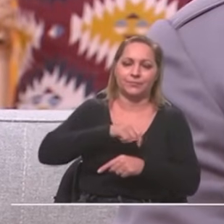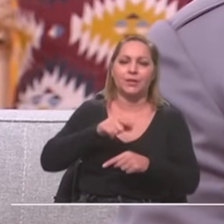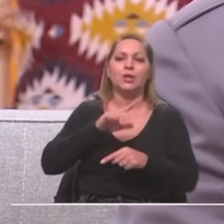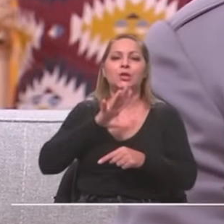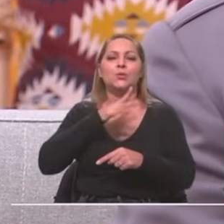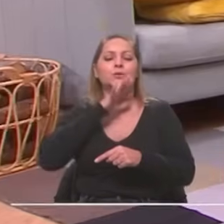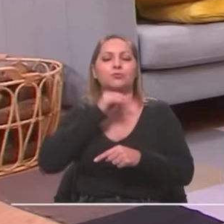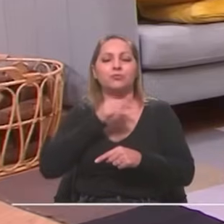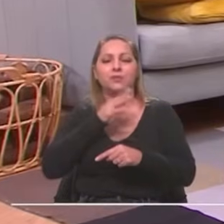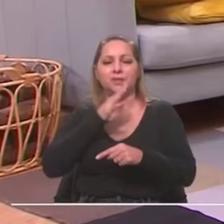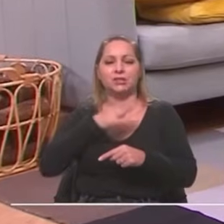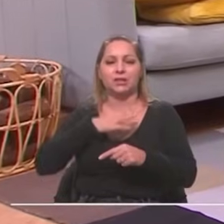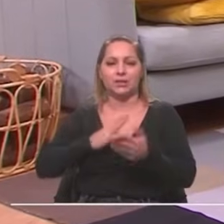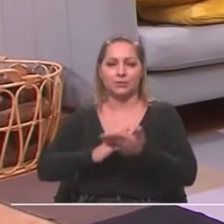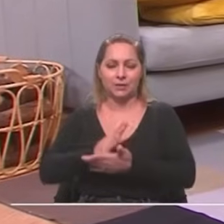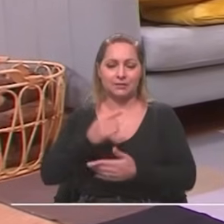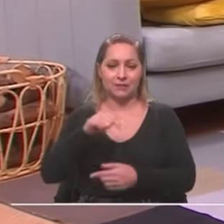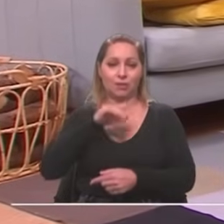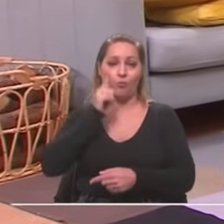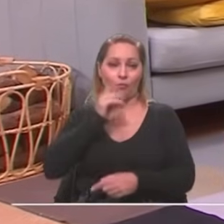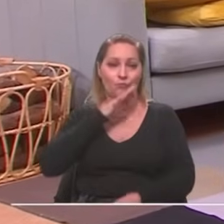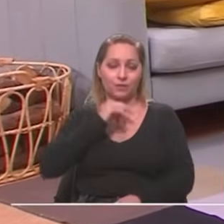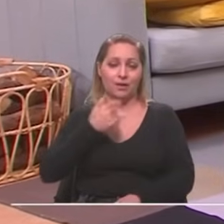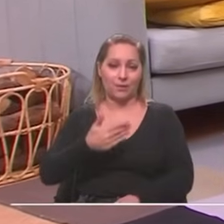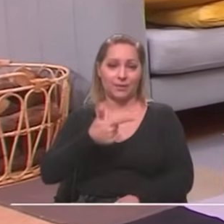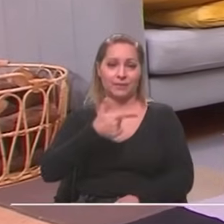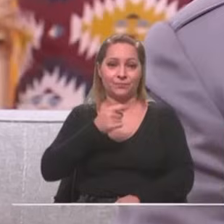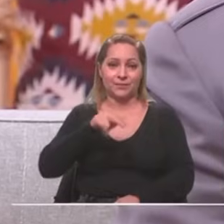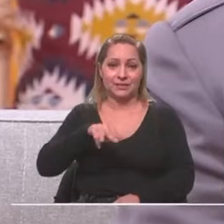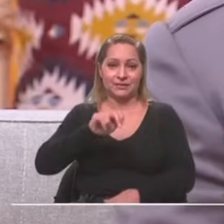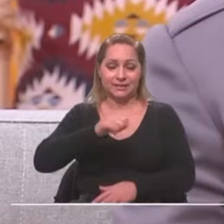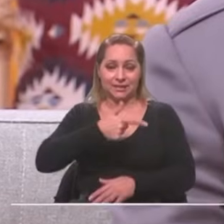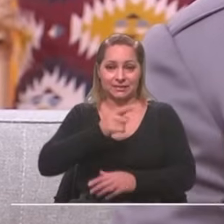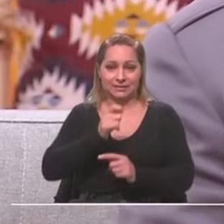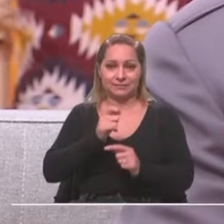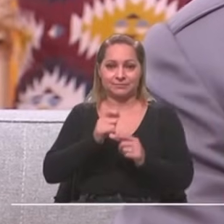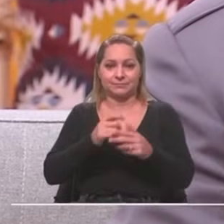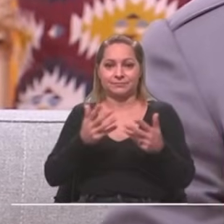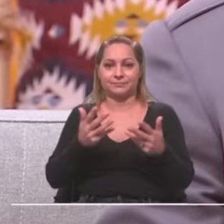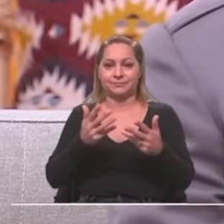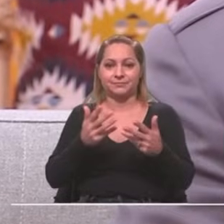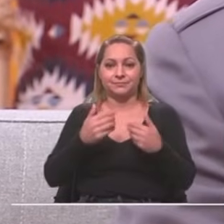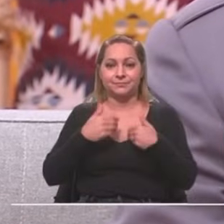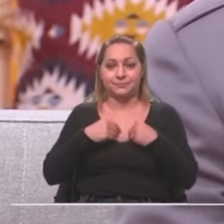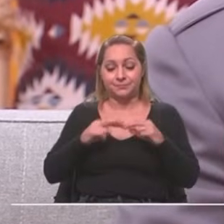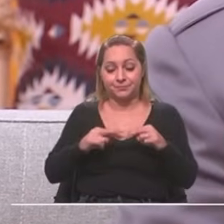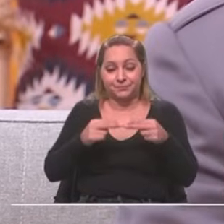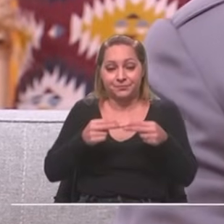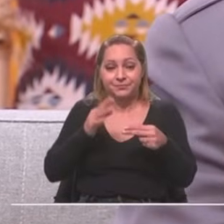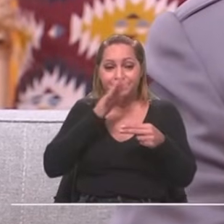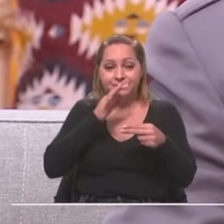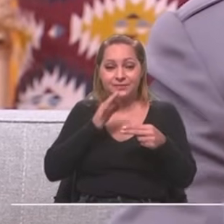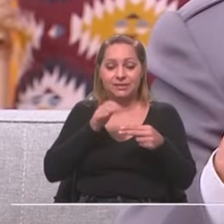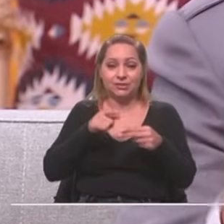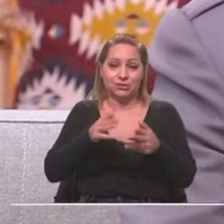seguir a carreira do pai, tem um filho que agora é tenente. É tenente, exatamente. Se calhar isto já é uma tradição de família. Claro, já os